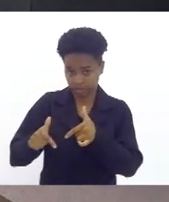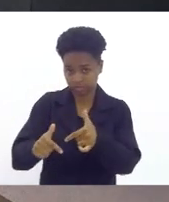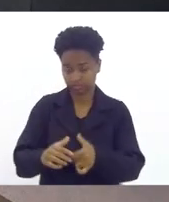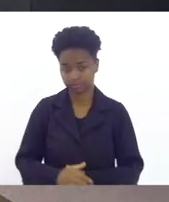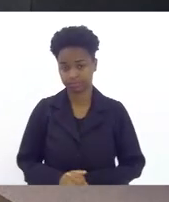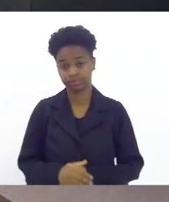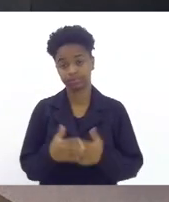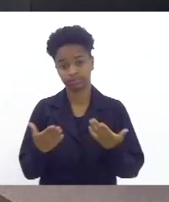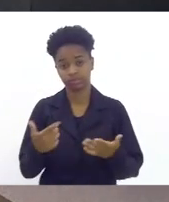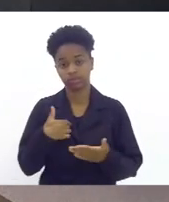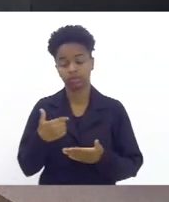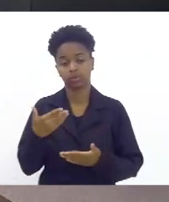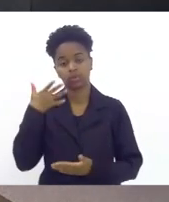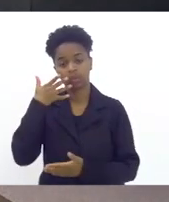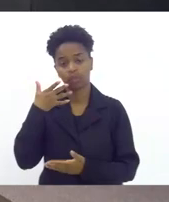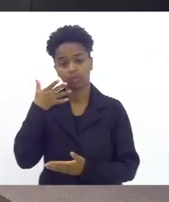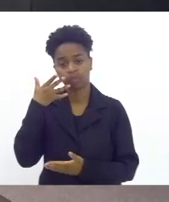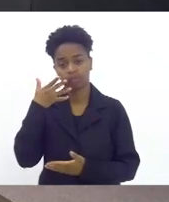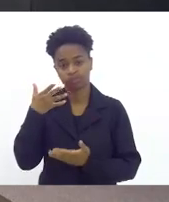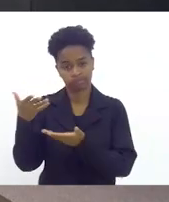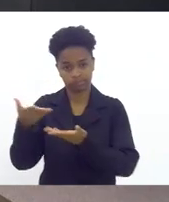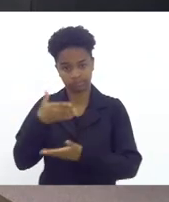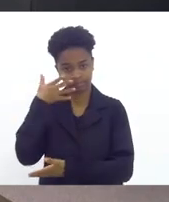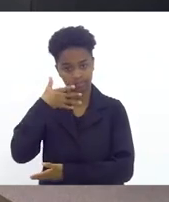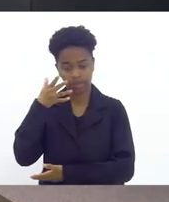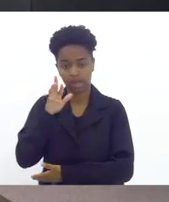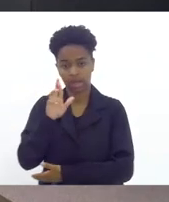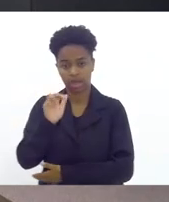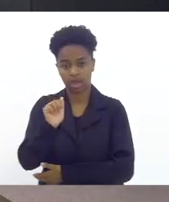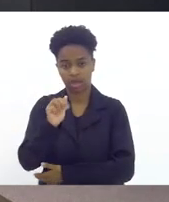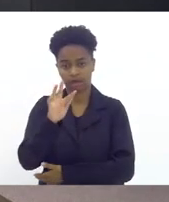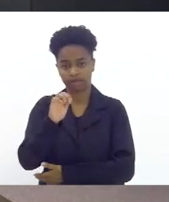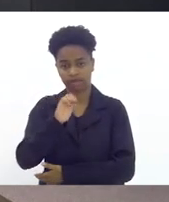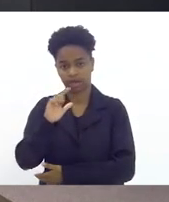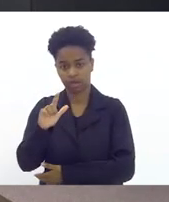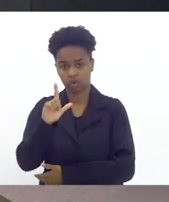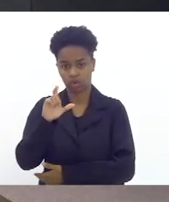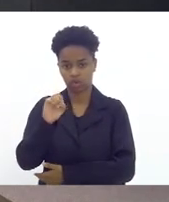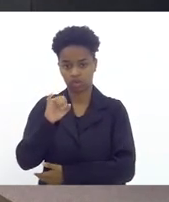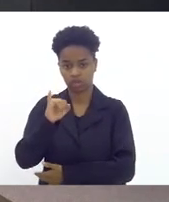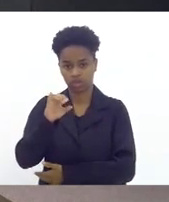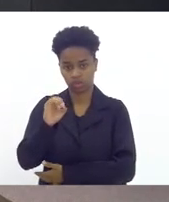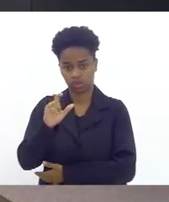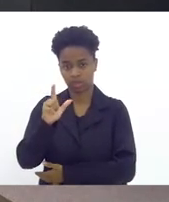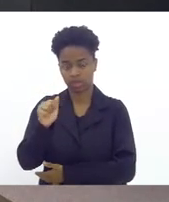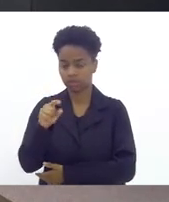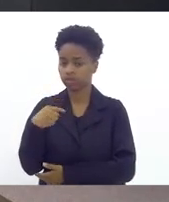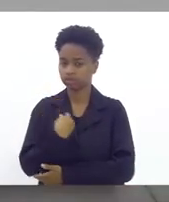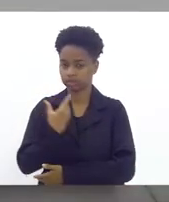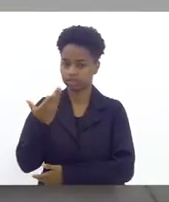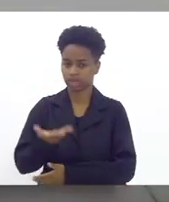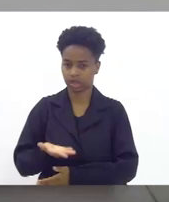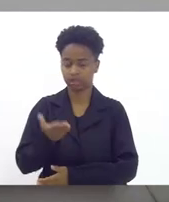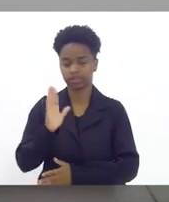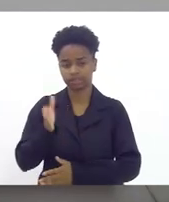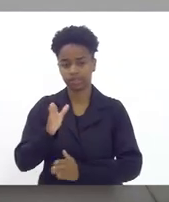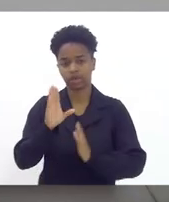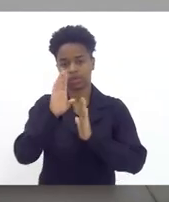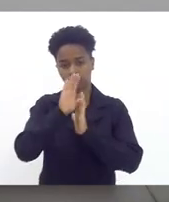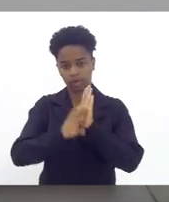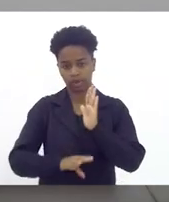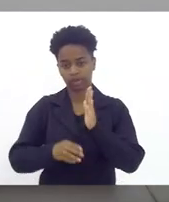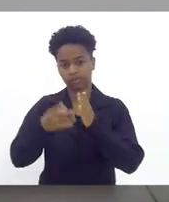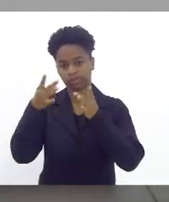chamo para usar a palavra o Rafael Loyola que a gente já deu os créditos todos Doutora Ecologia pela